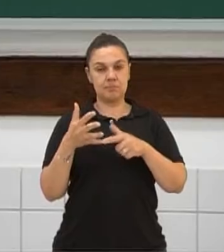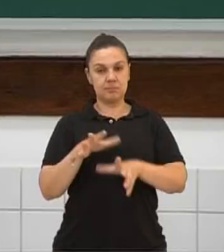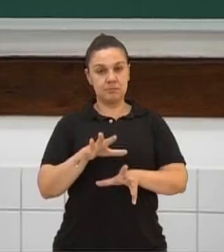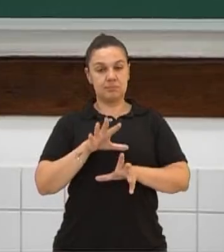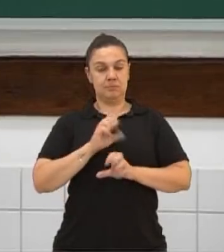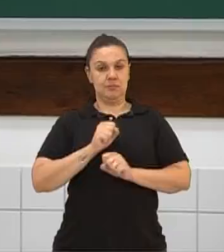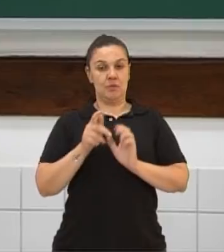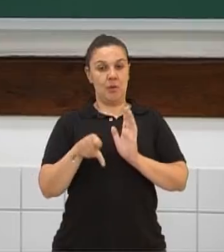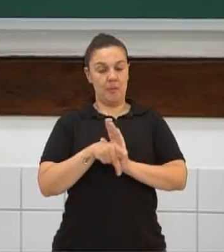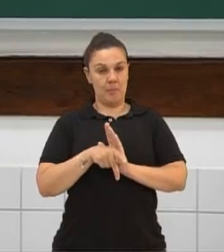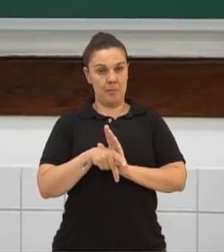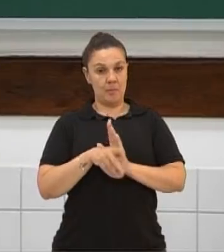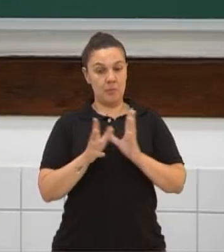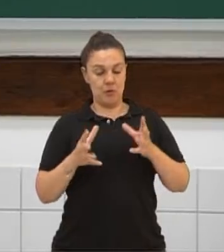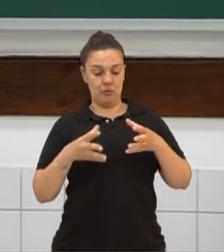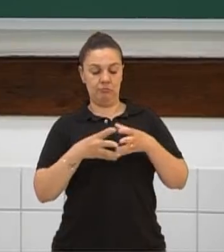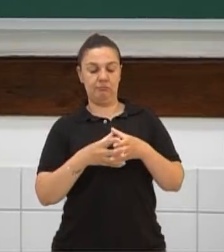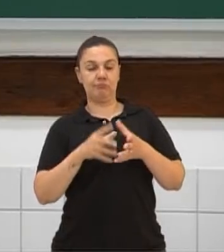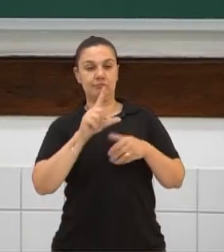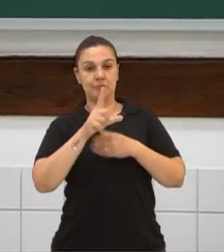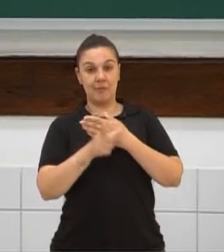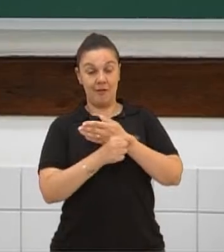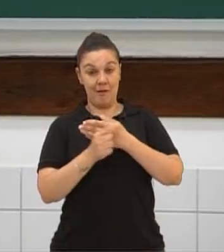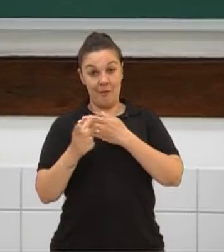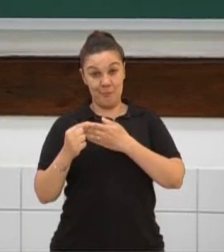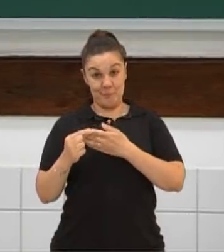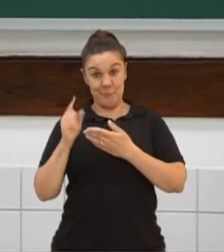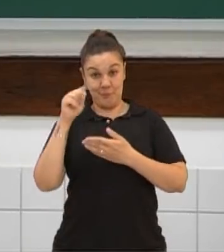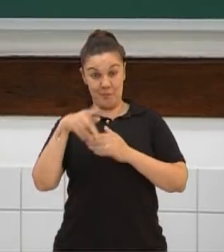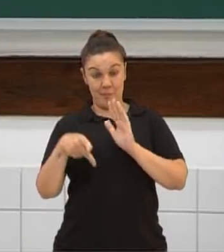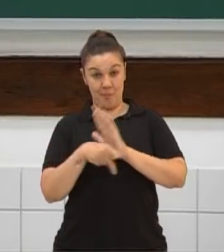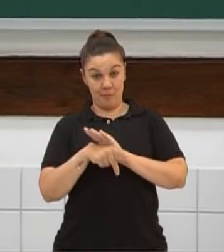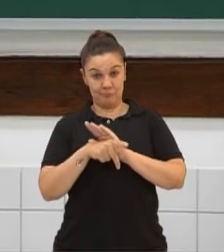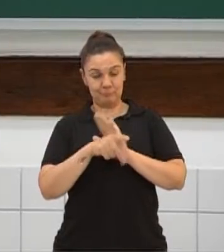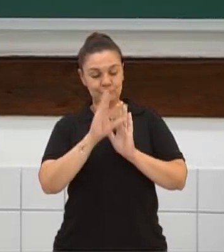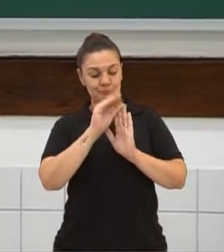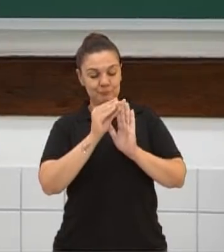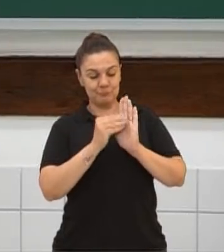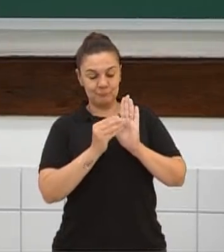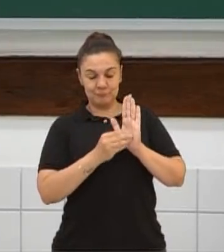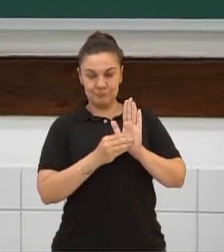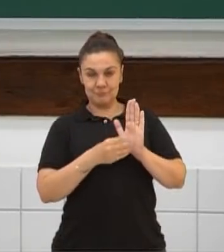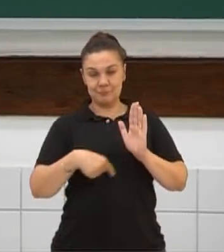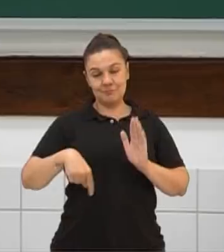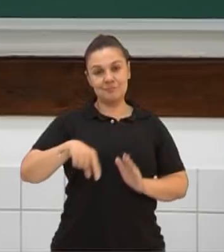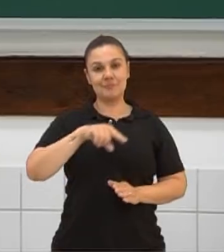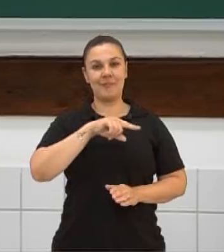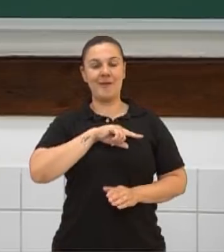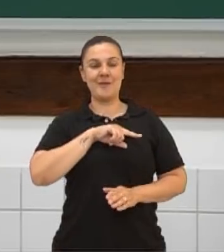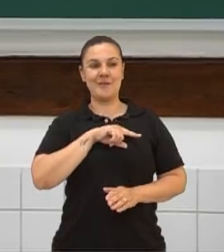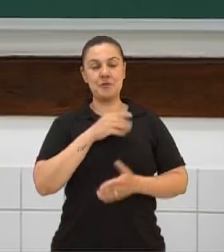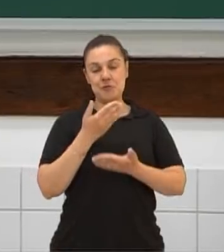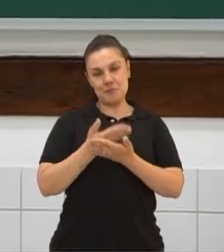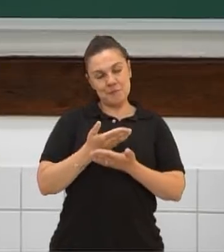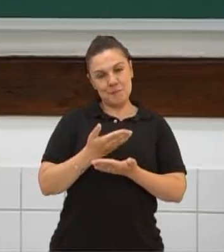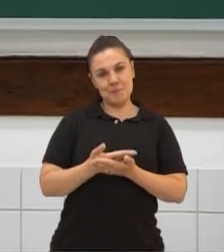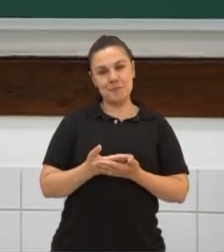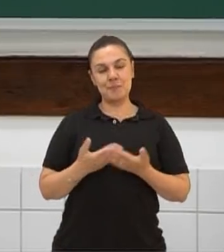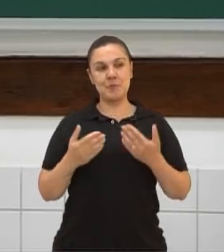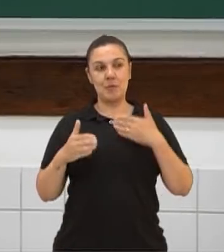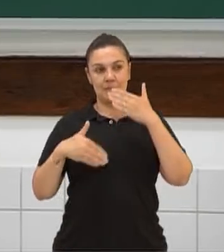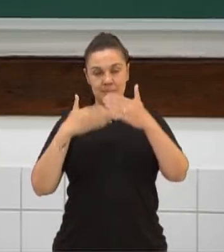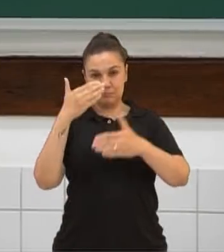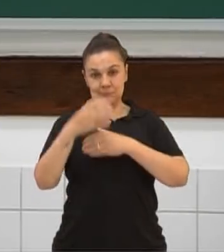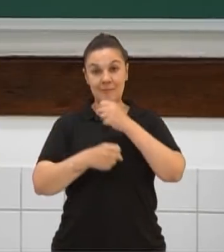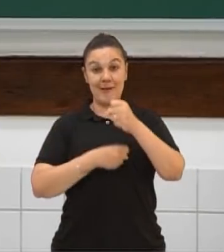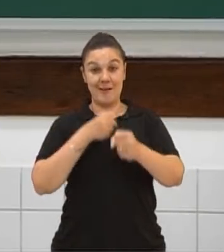nessa obra do coletivo de autores, são os conteúdos que devem ser aí trabalhados durante